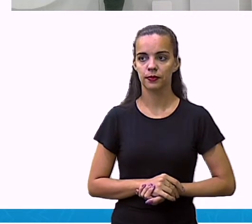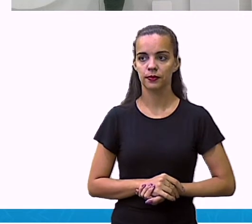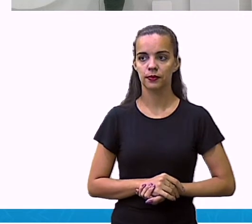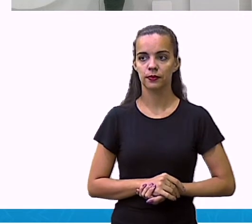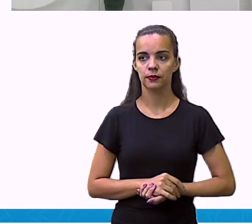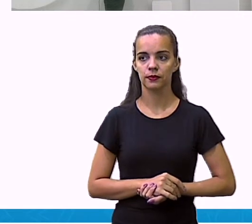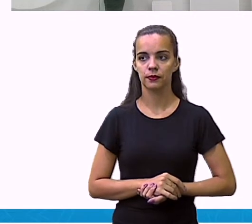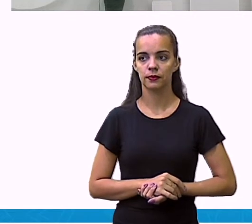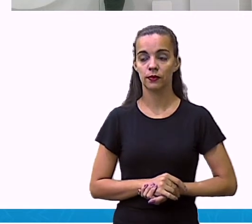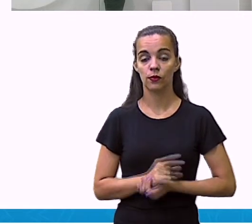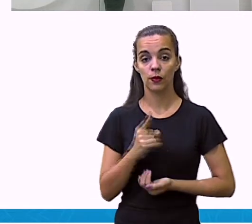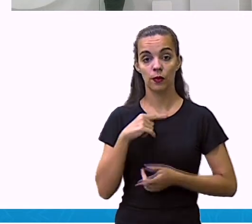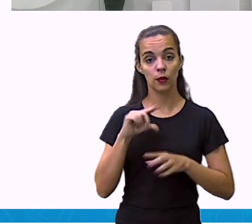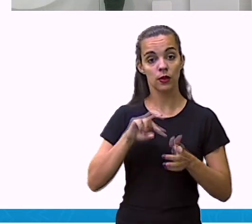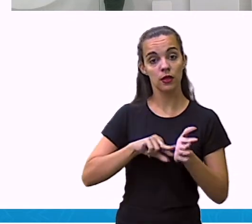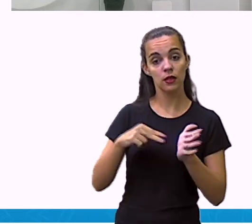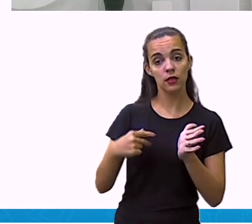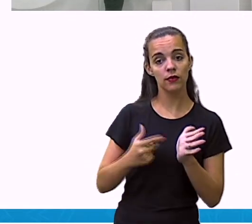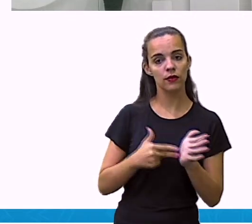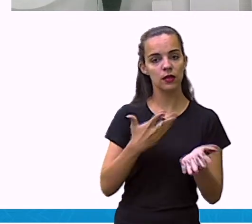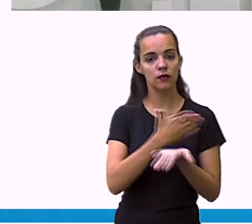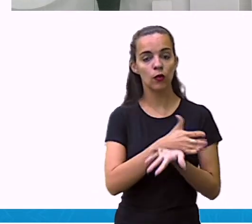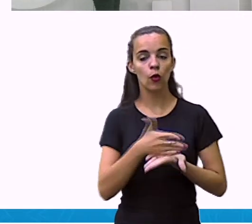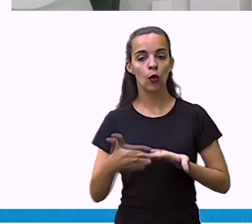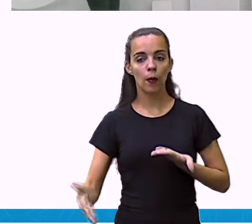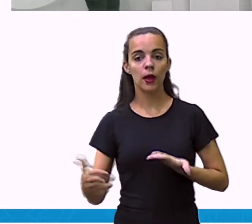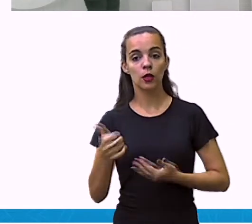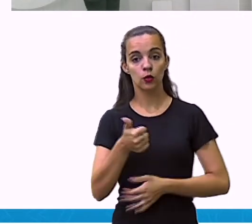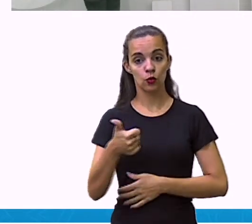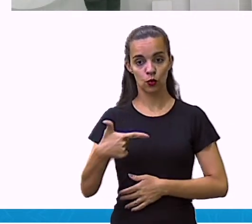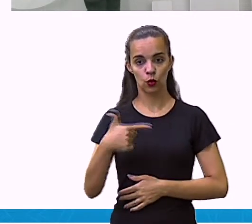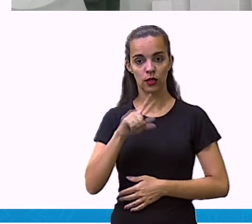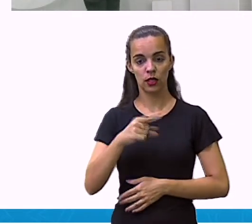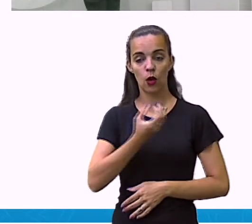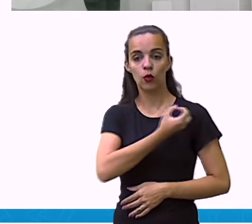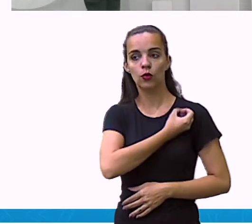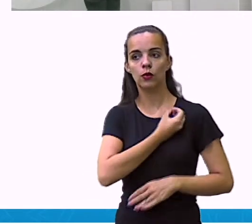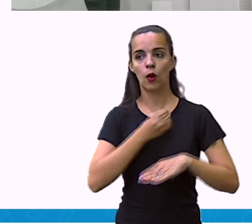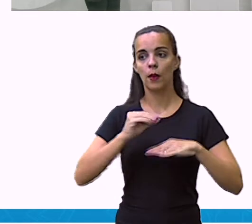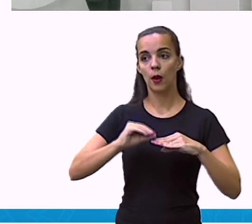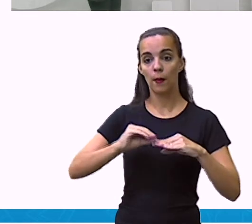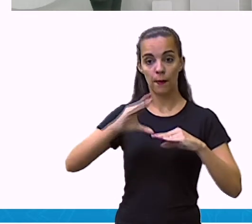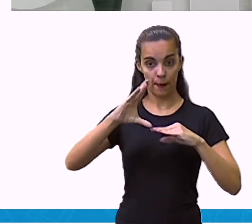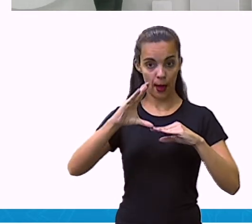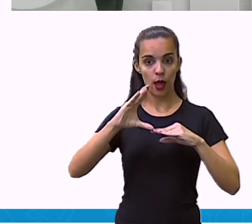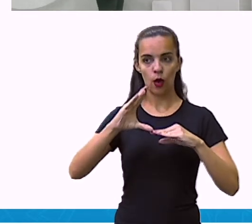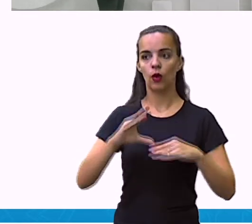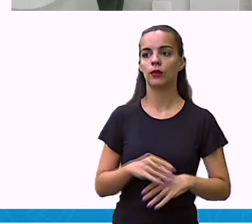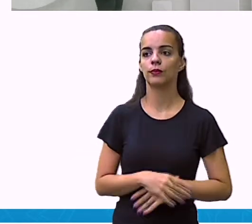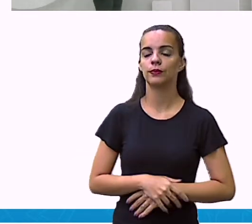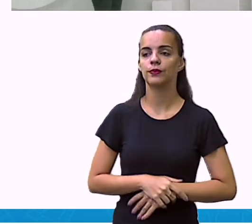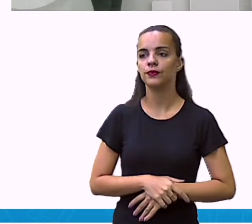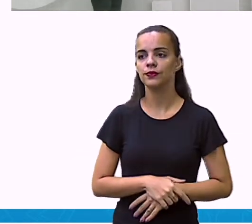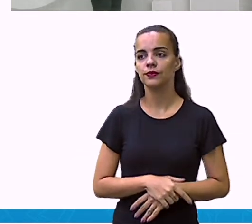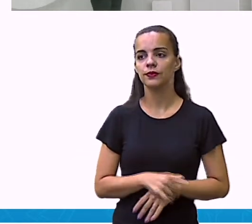para não esquecer. Maior. Eu comecei com um número maior e fui para um